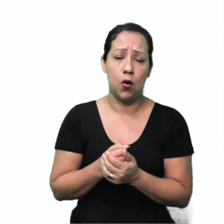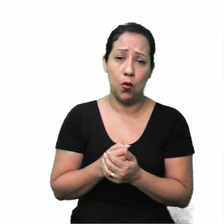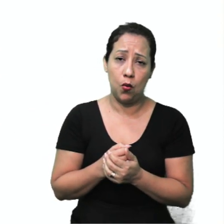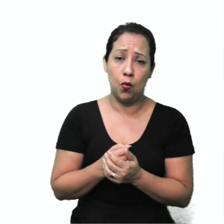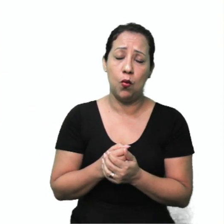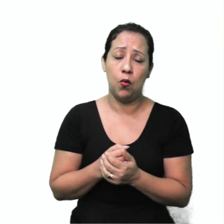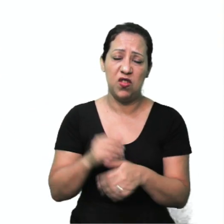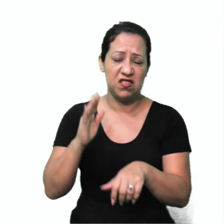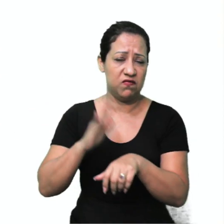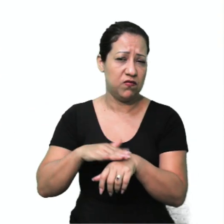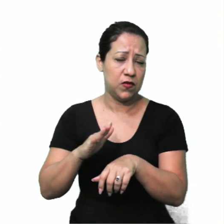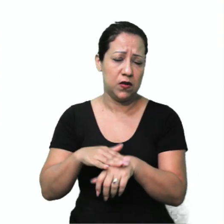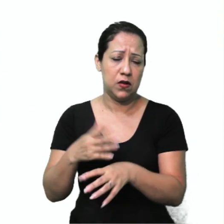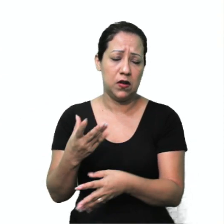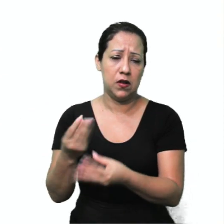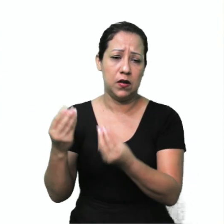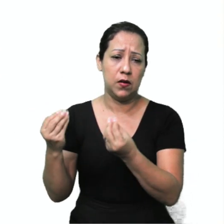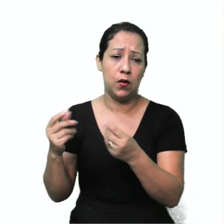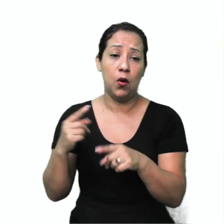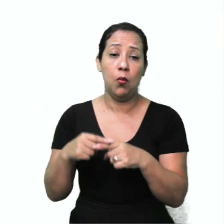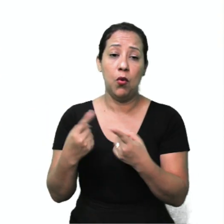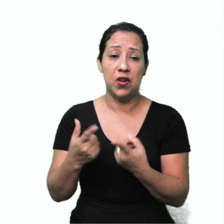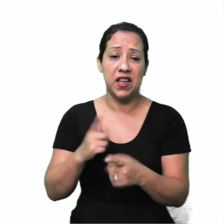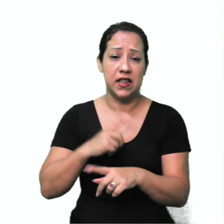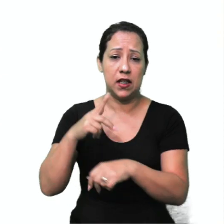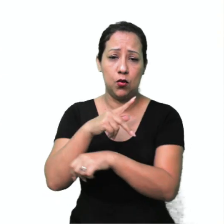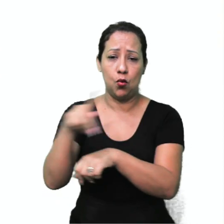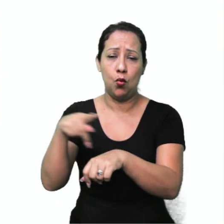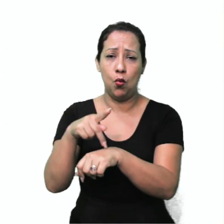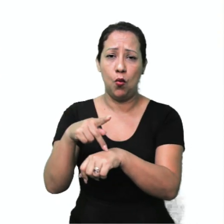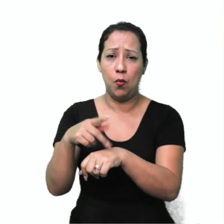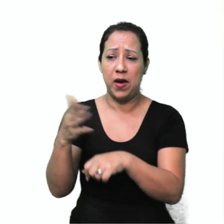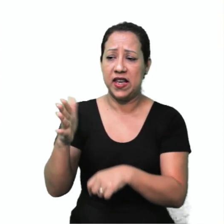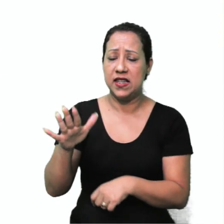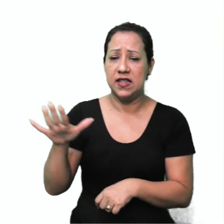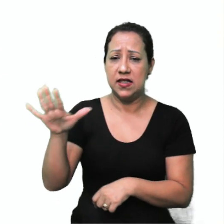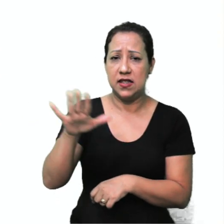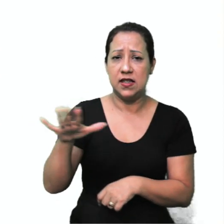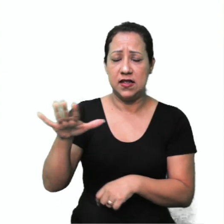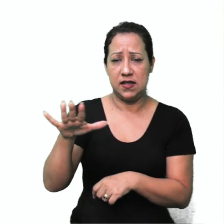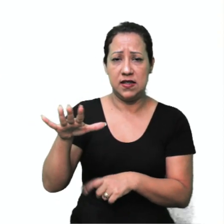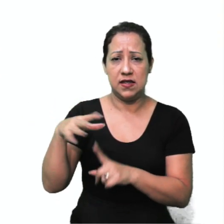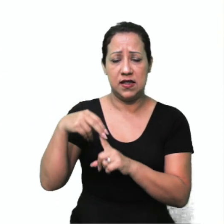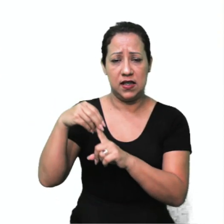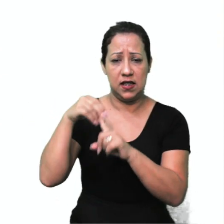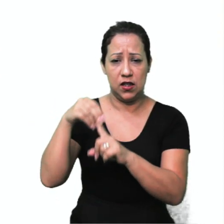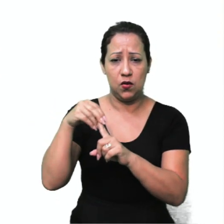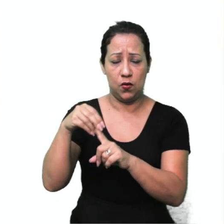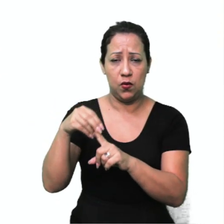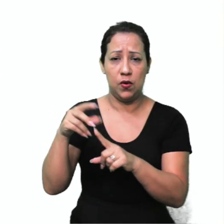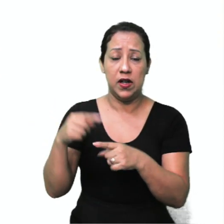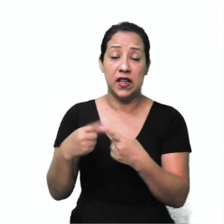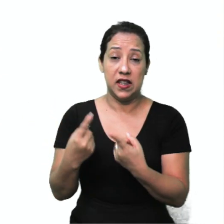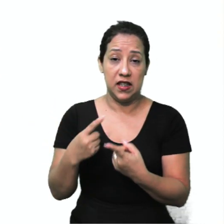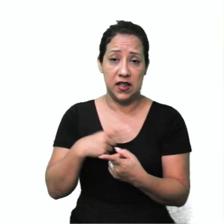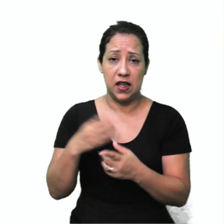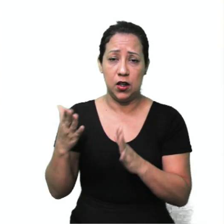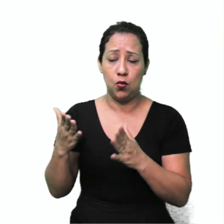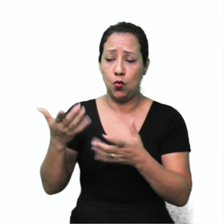no continente europeu, constitui uma posição privilegiada para o comércio mundial e um local de passagem, ingresso e saída de